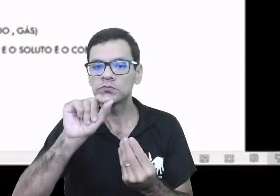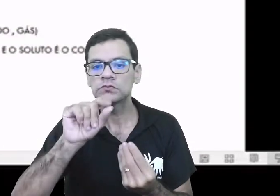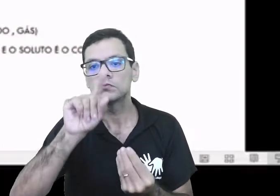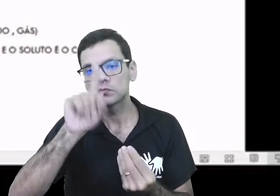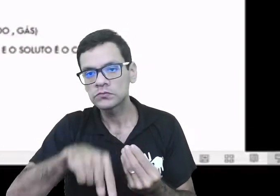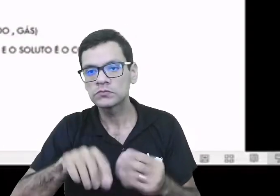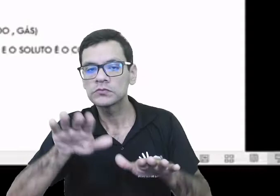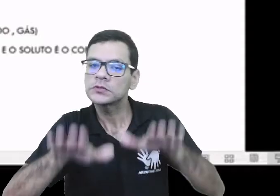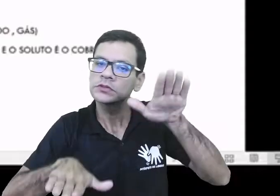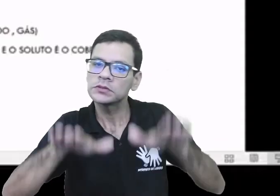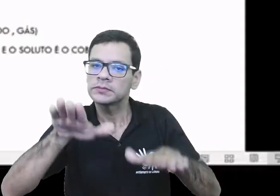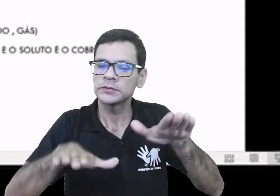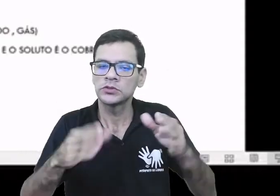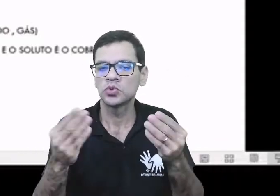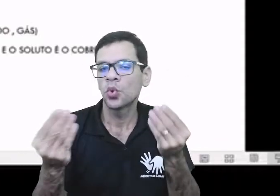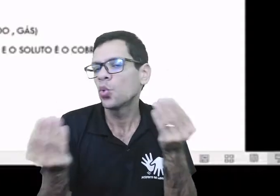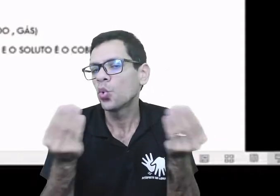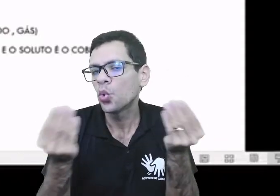físico que apresenta